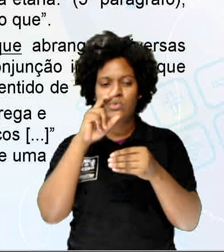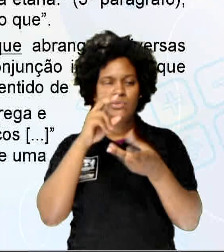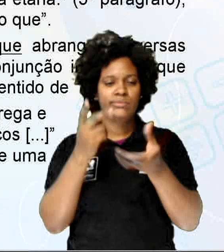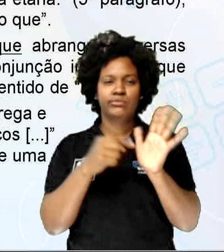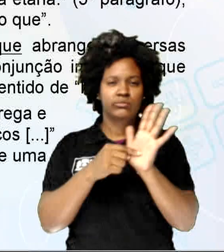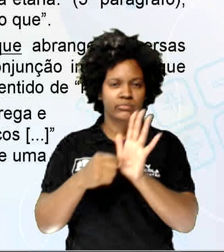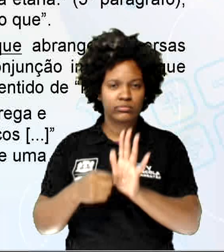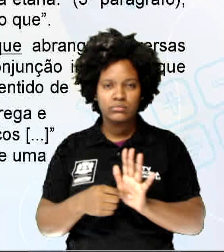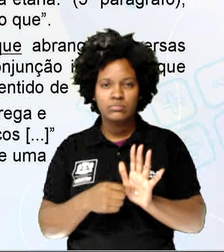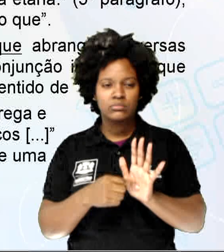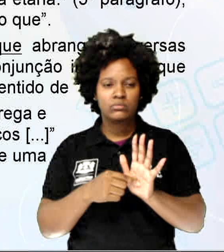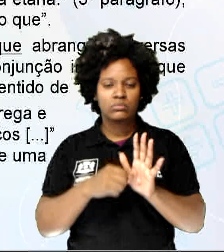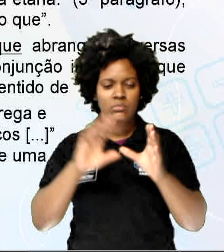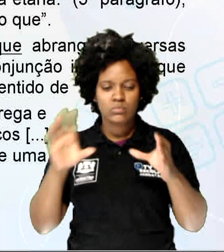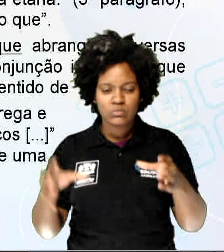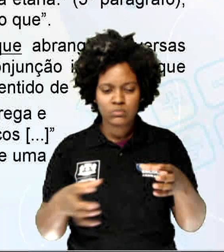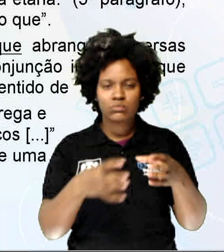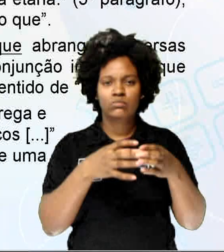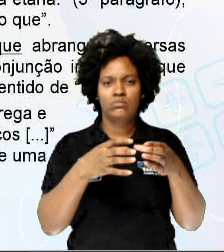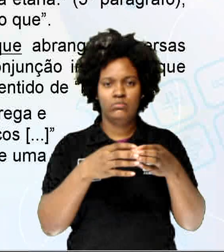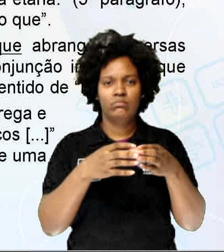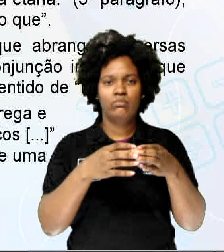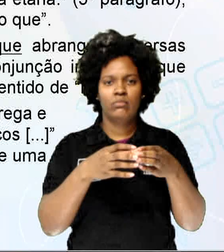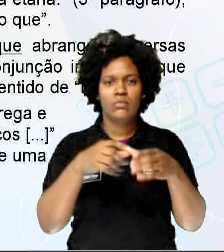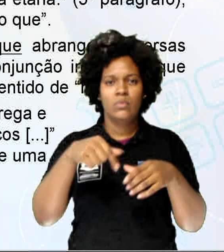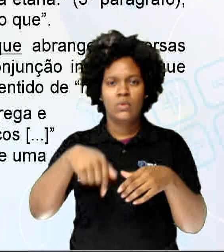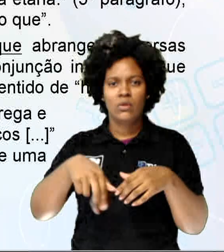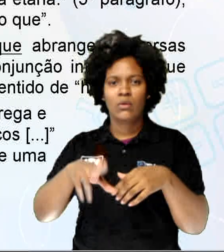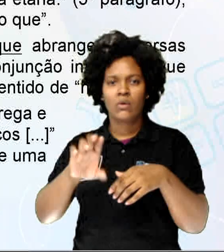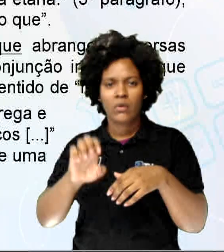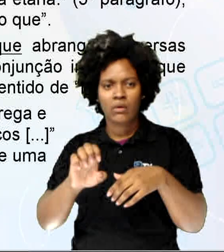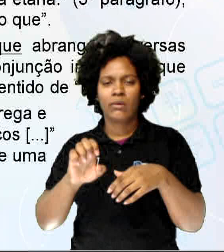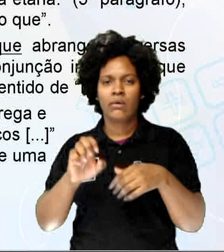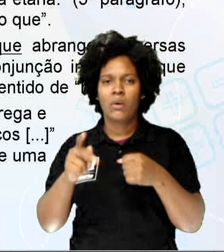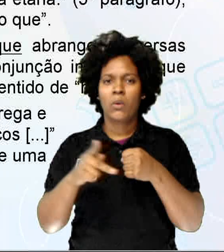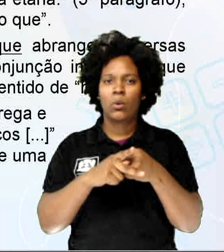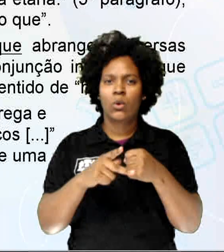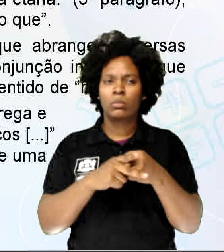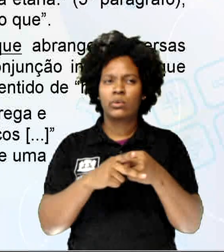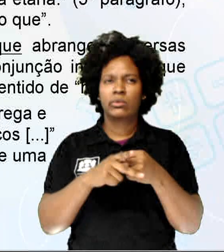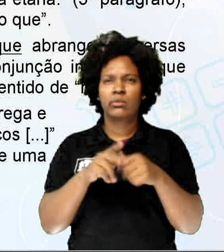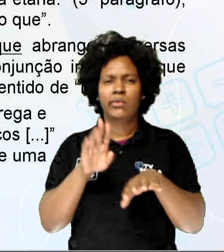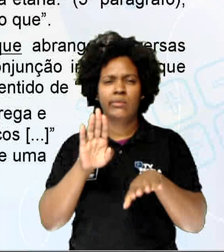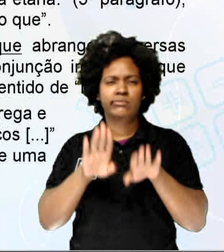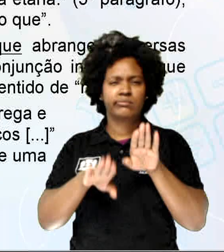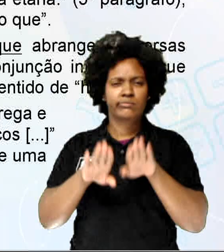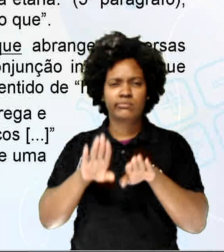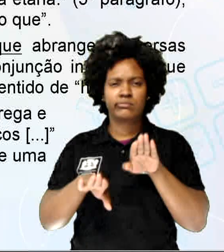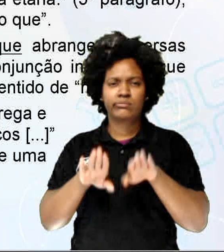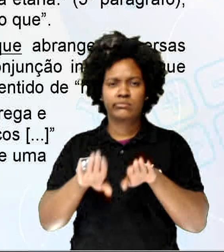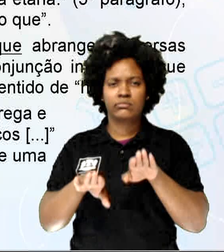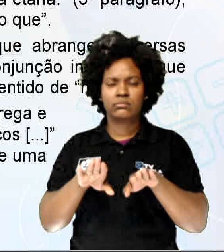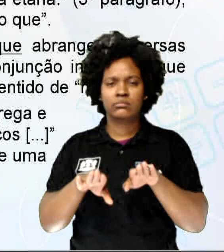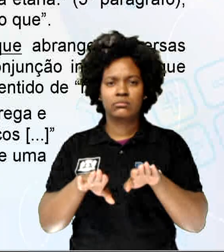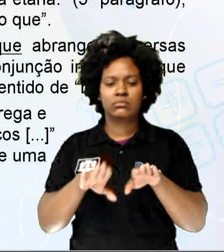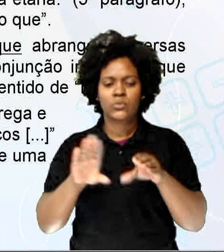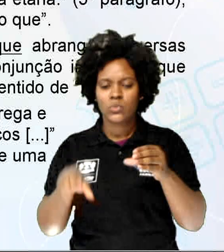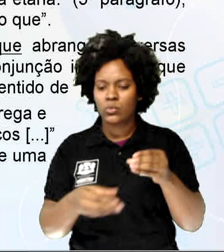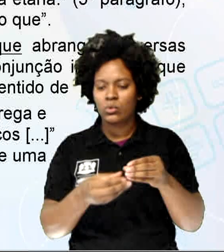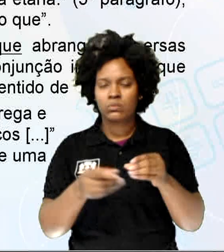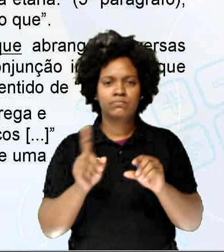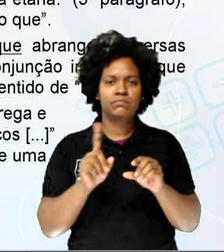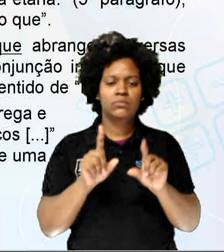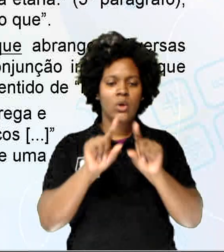abrangem. Na verdade, esse que aí é um pronome relativo, pessoal. Não é uma conjunção integrante. E aí a oração que ele